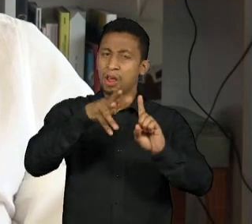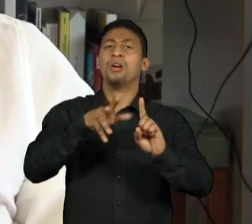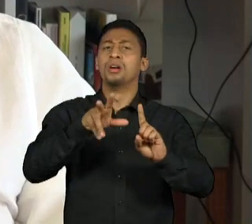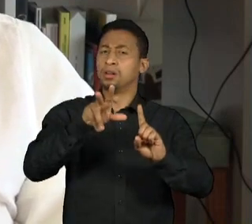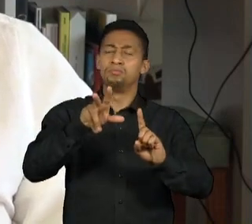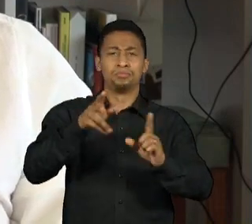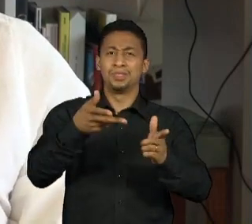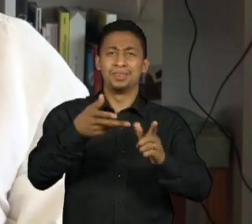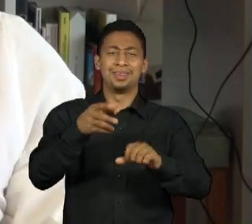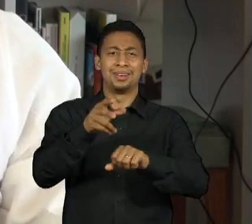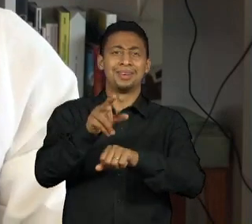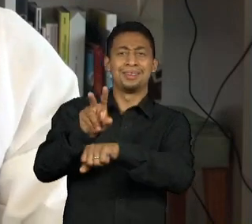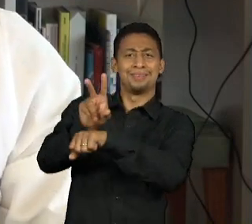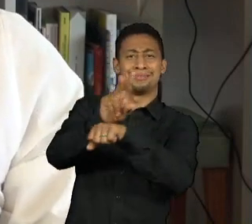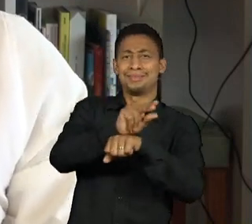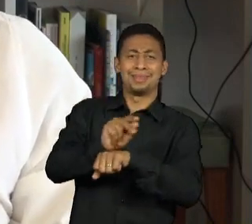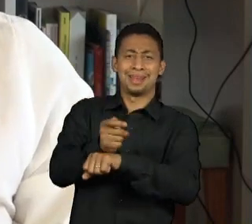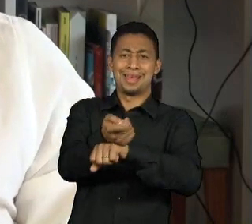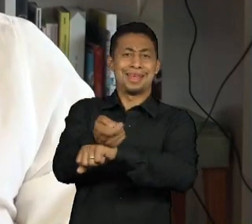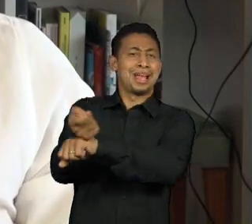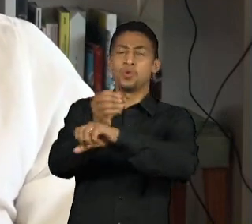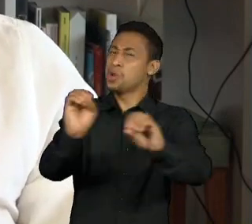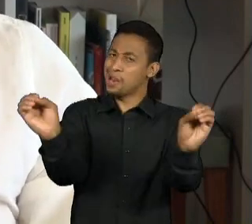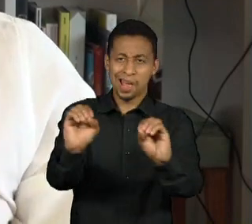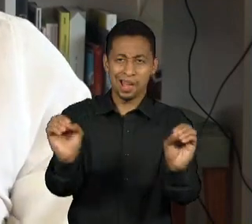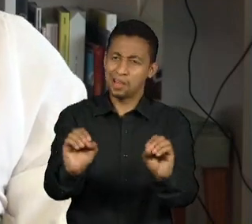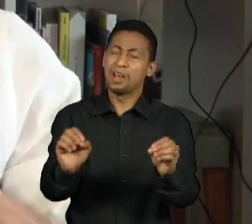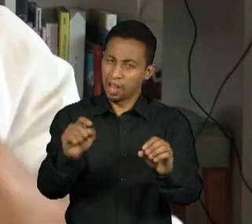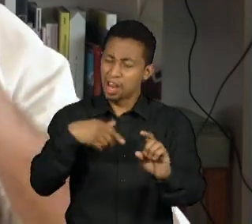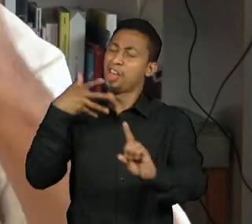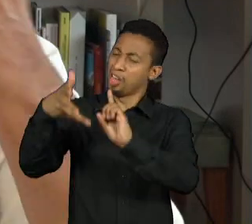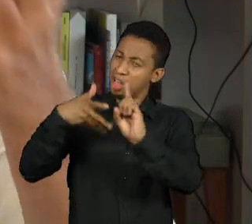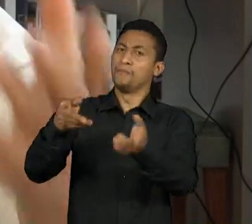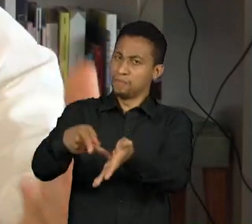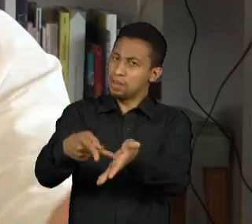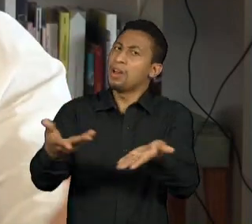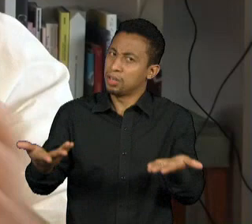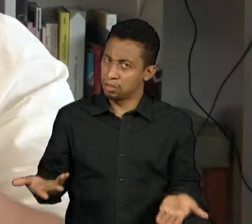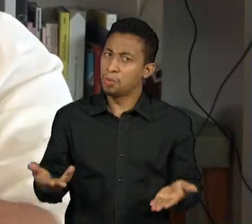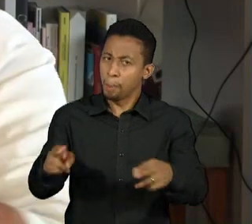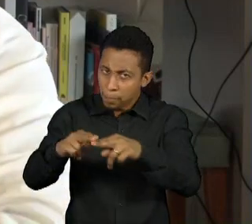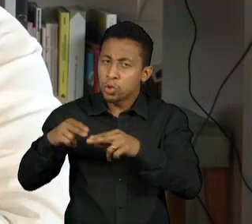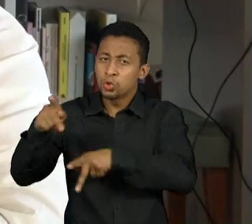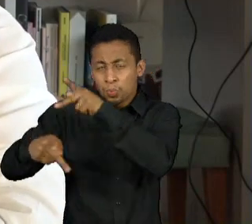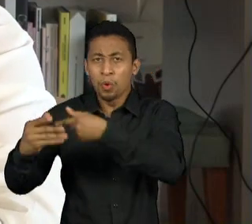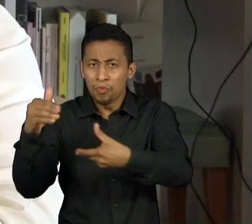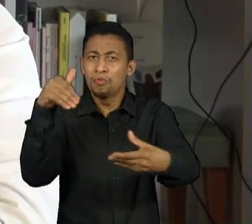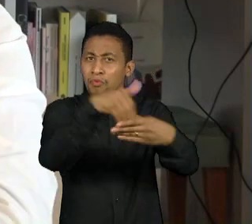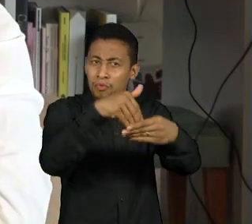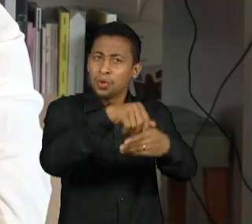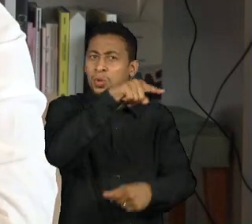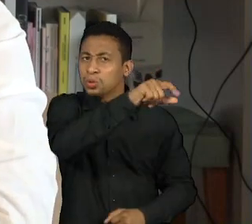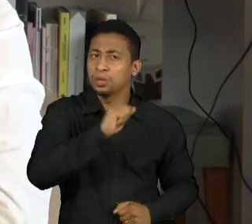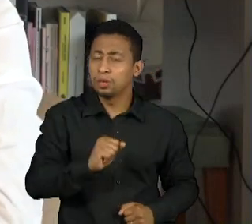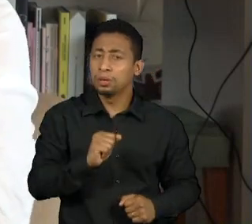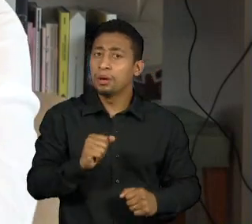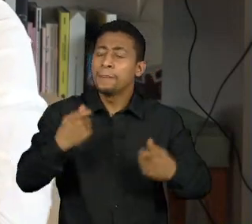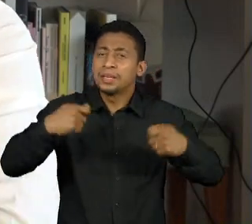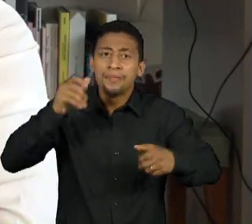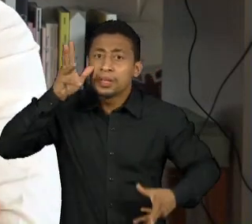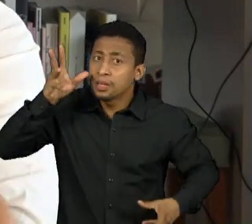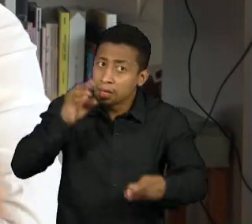pensava, todo mundo sabia quem ele era, e ele foi votado para isso. Então, cabia a nós entendermos e nos prepararmos